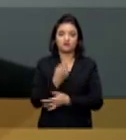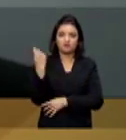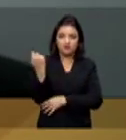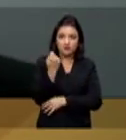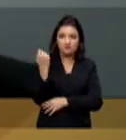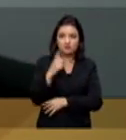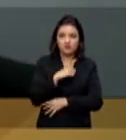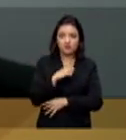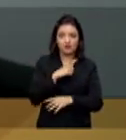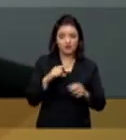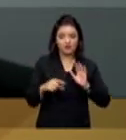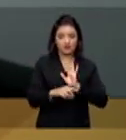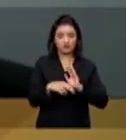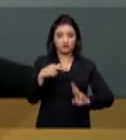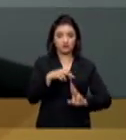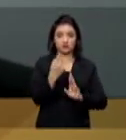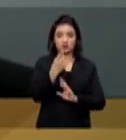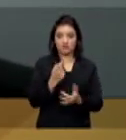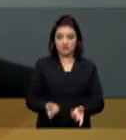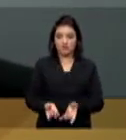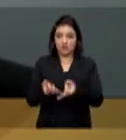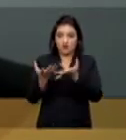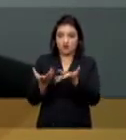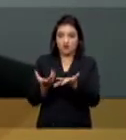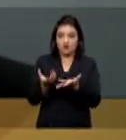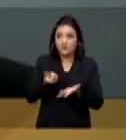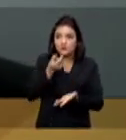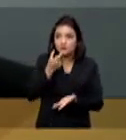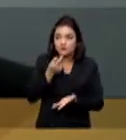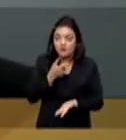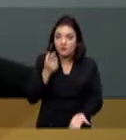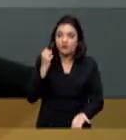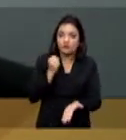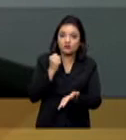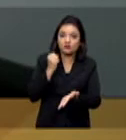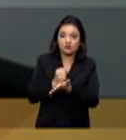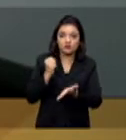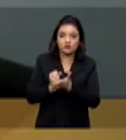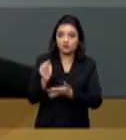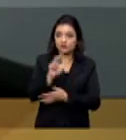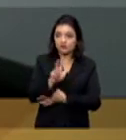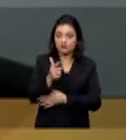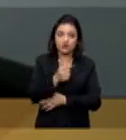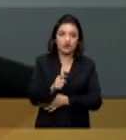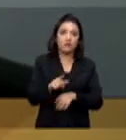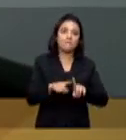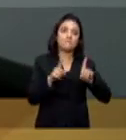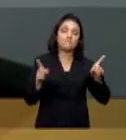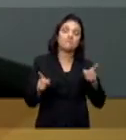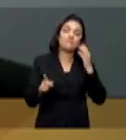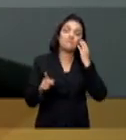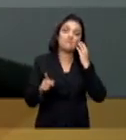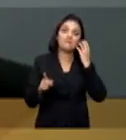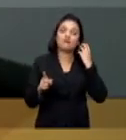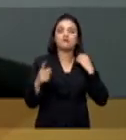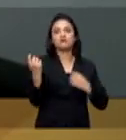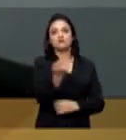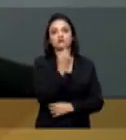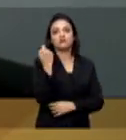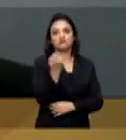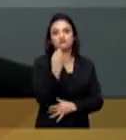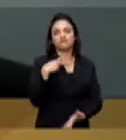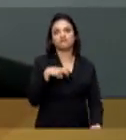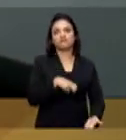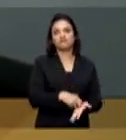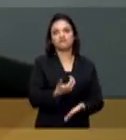1, de vender remédio sem registro no órgão sanitário, e a gravidade da pena em abstrato. Dessa forma, inconstitucional o preceito